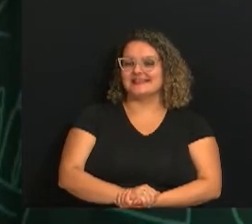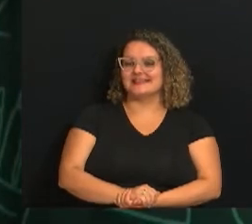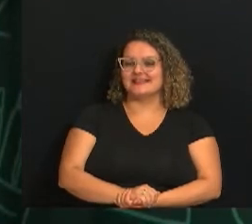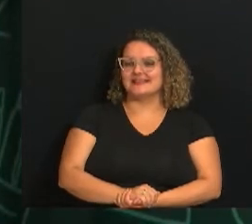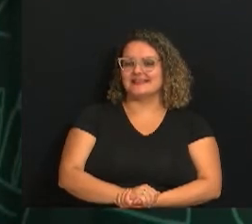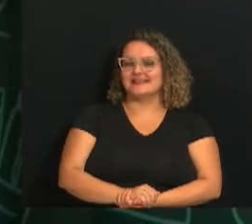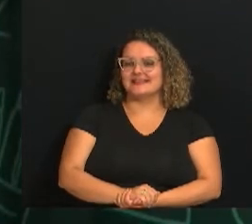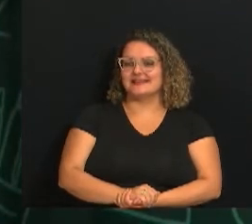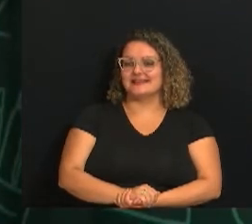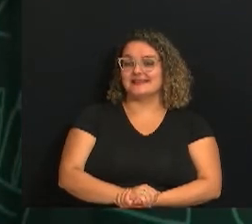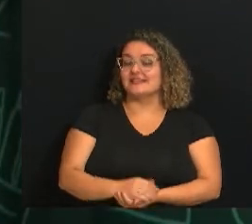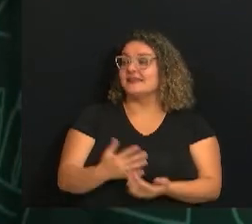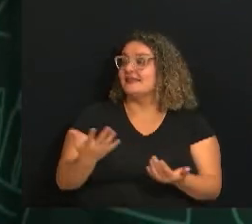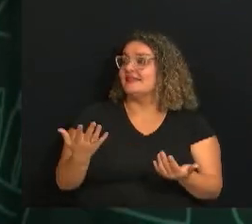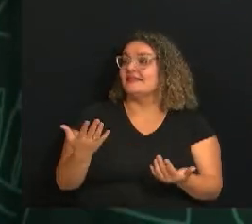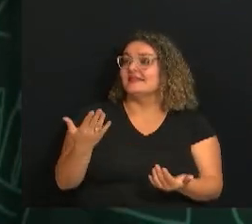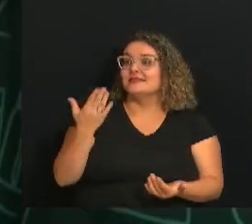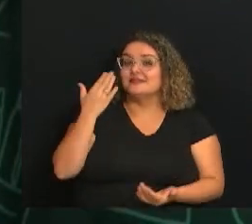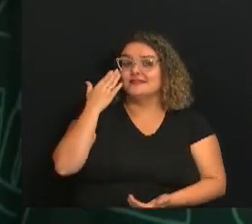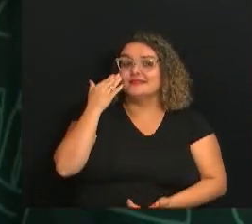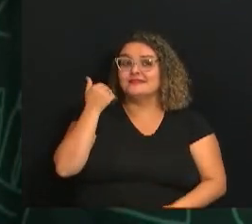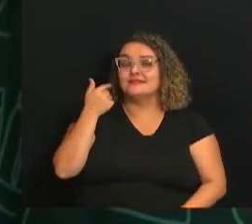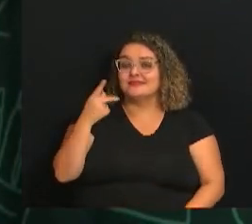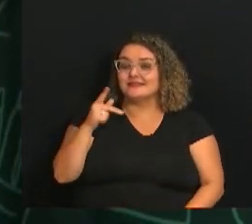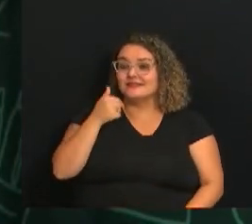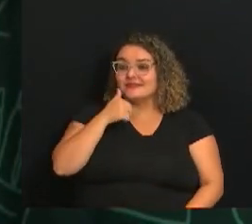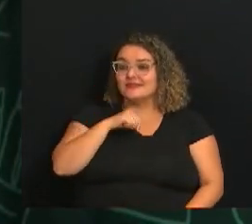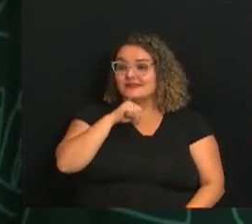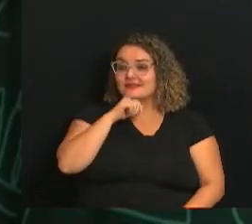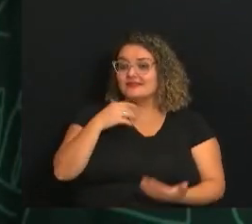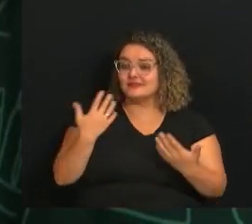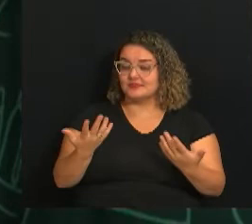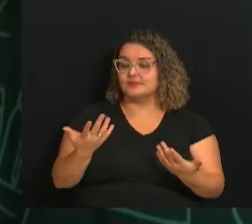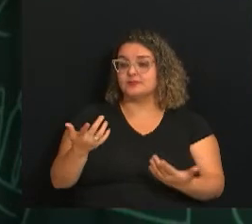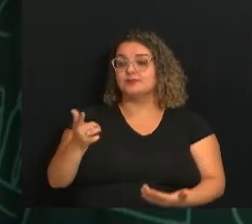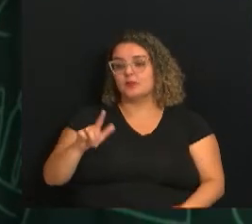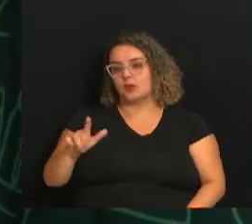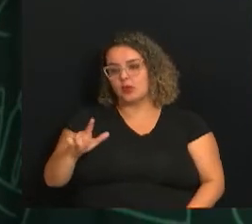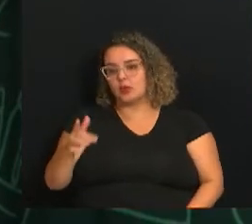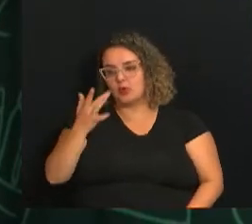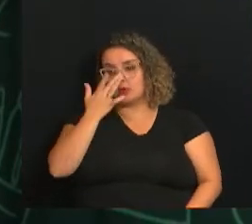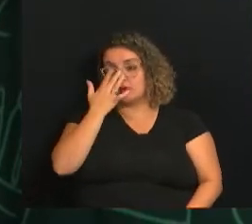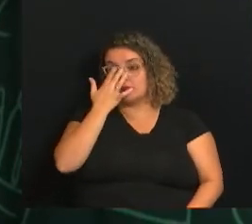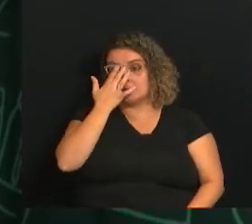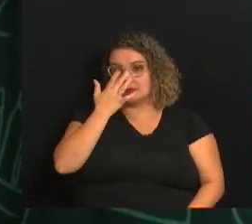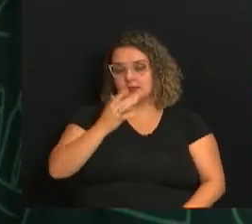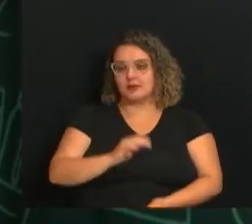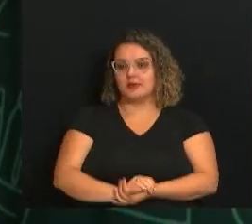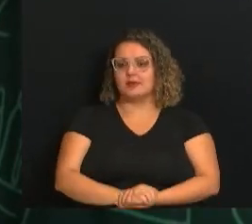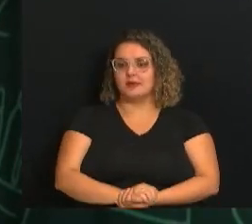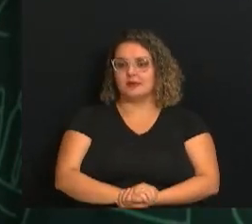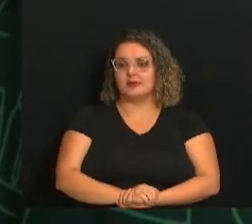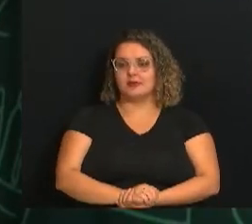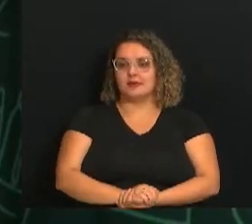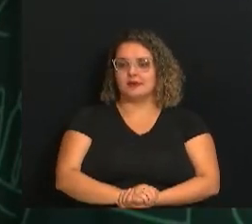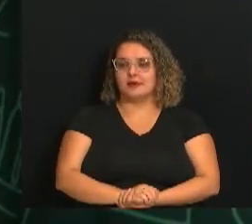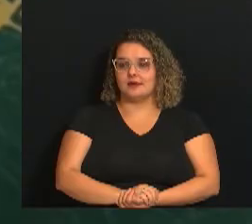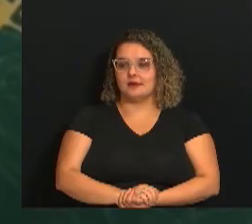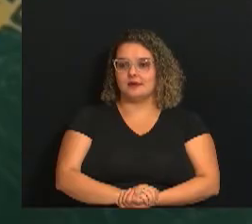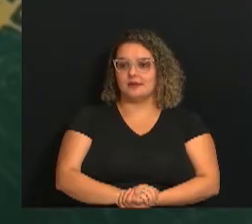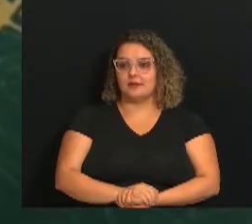E deixa eu saber da sua mãe, como que é? Você, logicamente, tem um cara aí, um